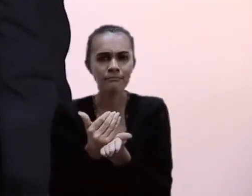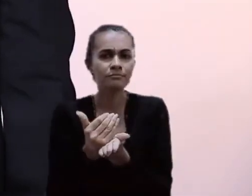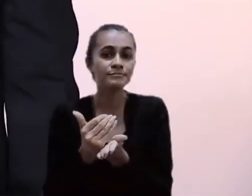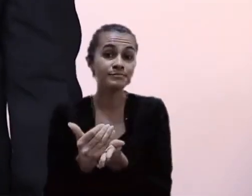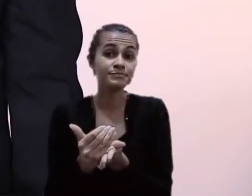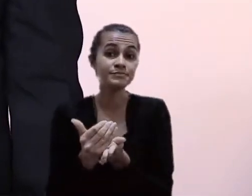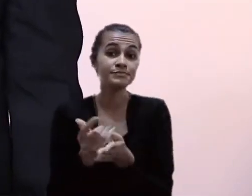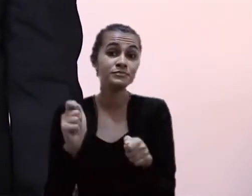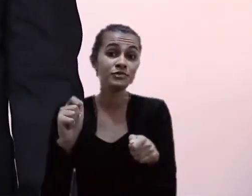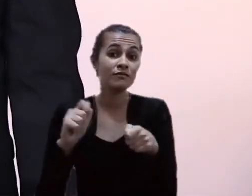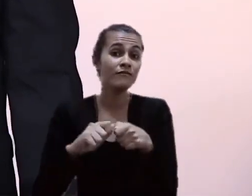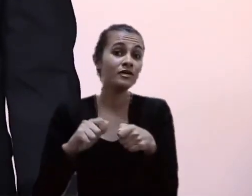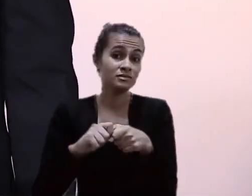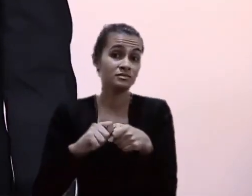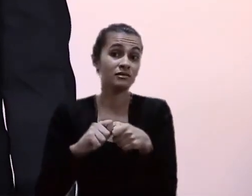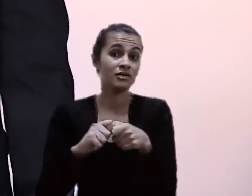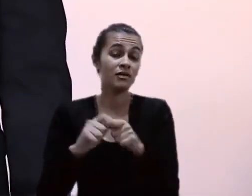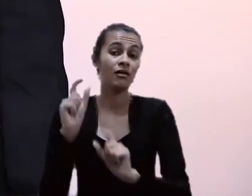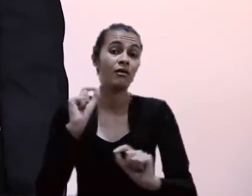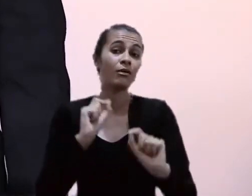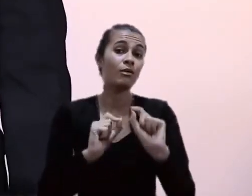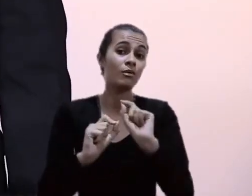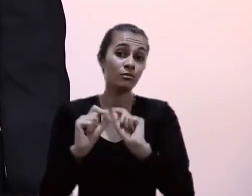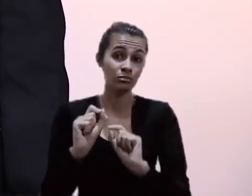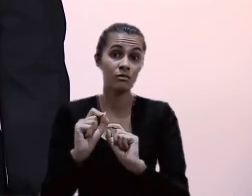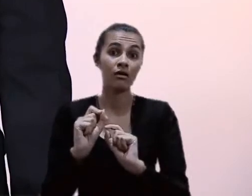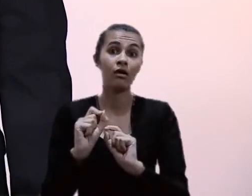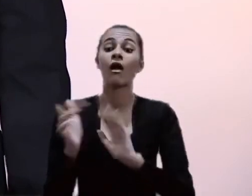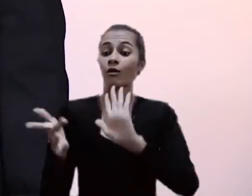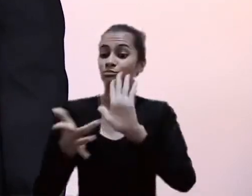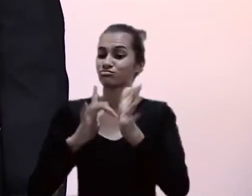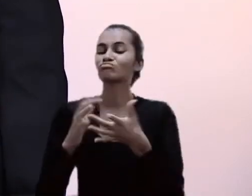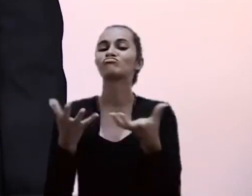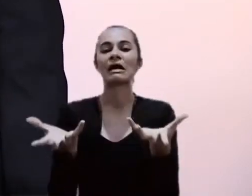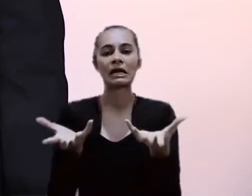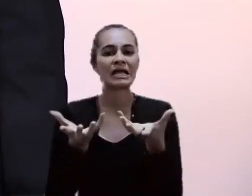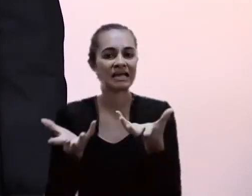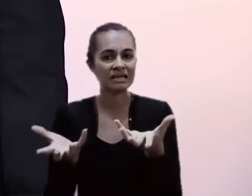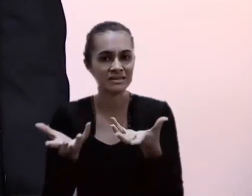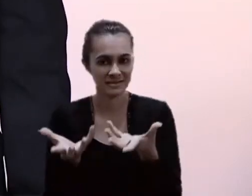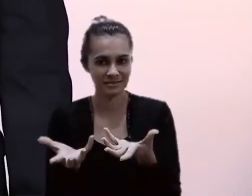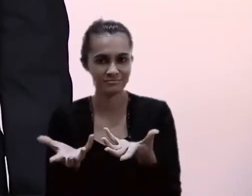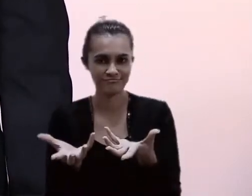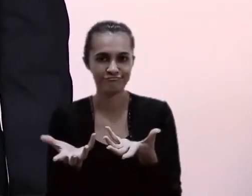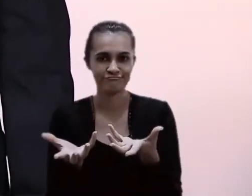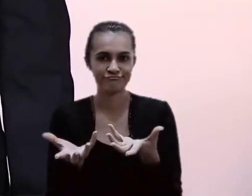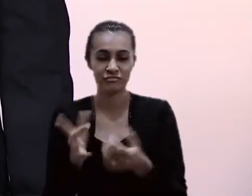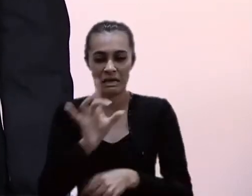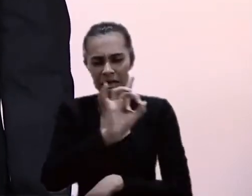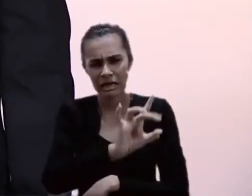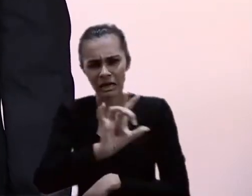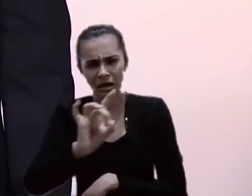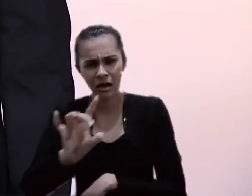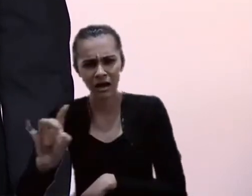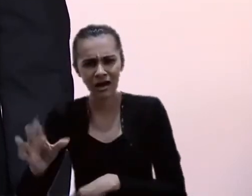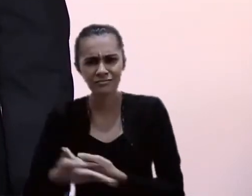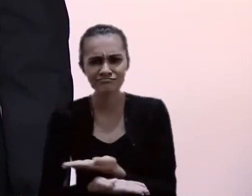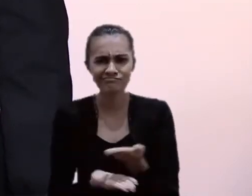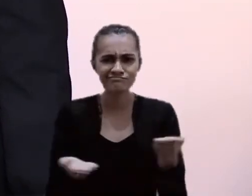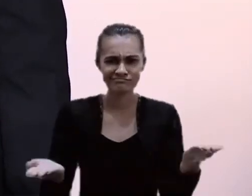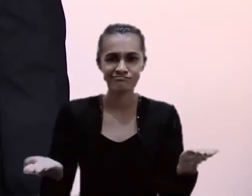o fruto que Cristo requer que produzamos. Praticar